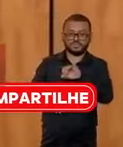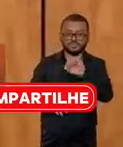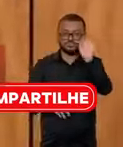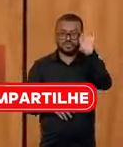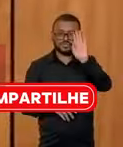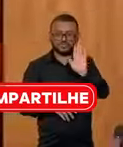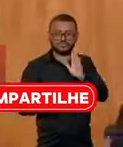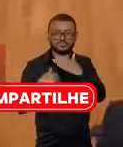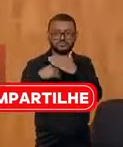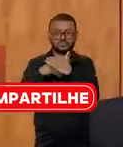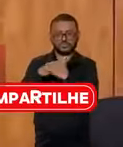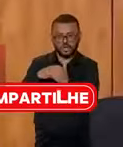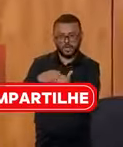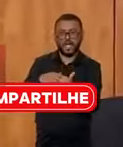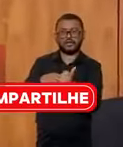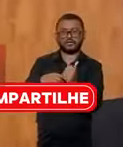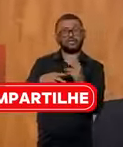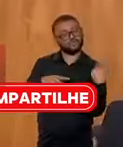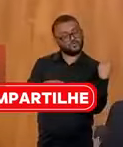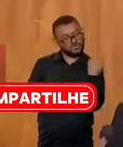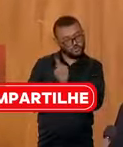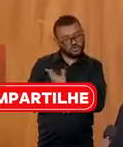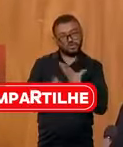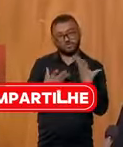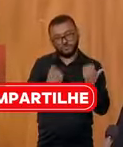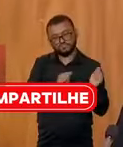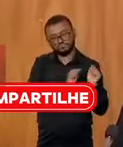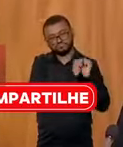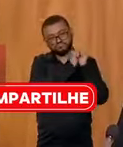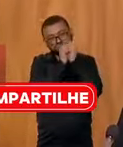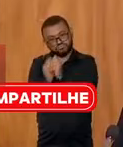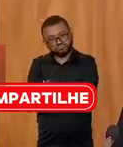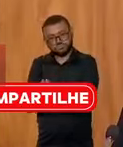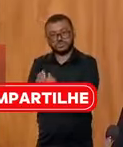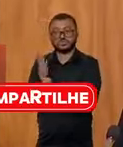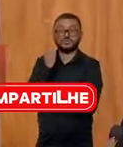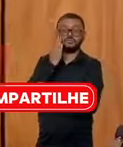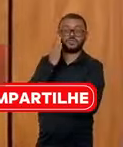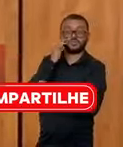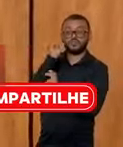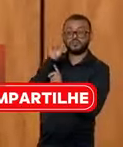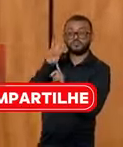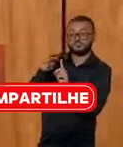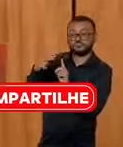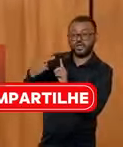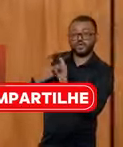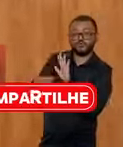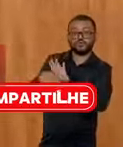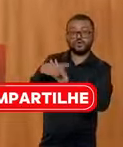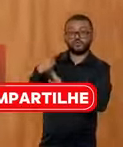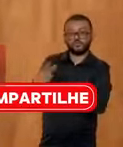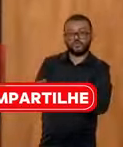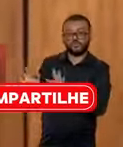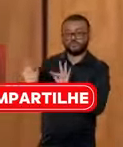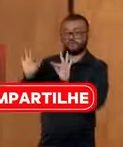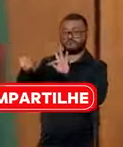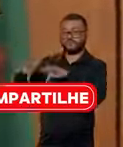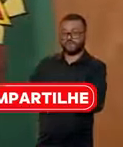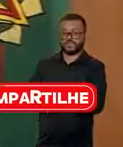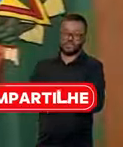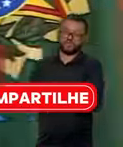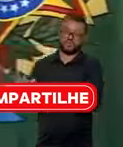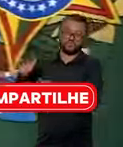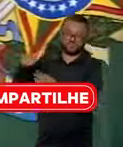convidado, o Brasil participará do acompanhamento dessas eleições, na perspectiva de que quando terminar